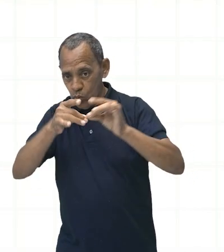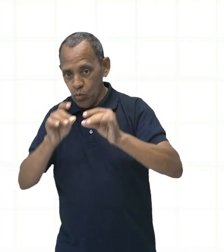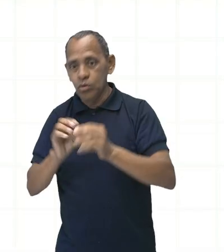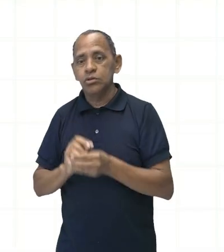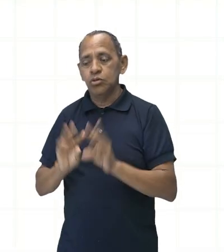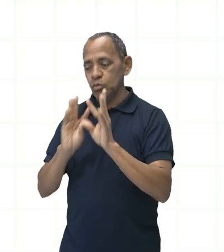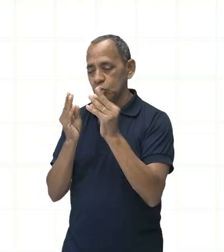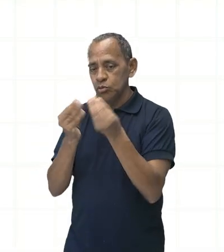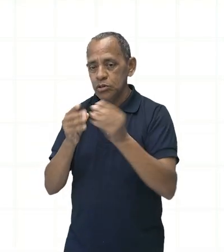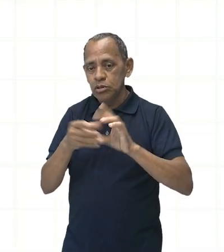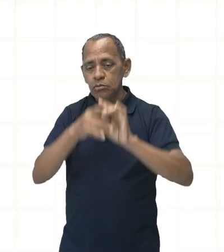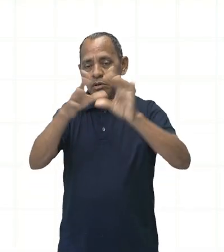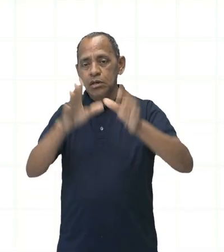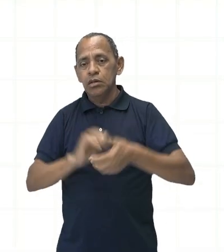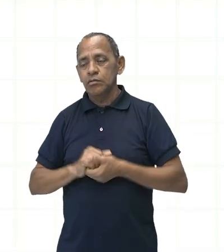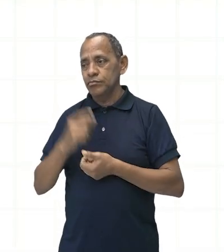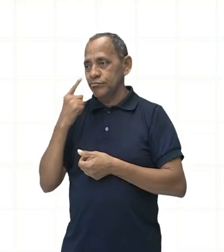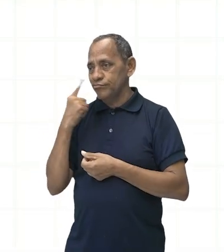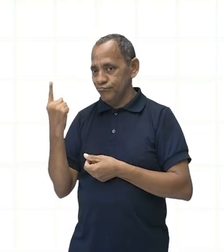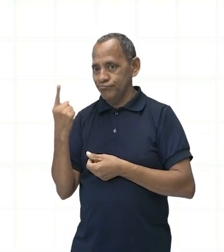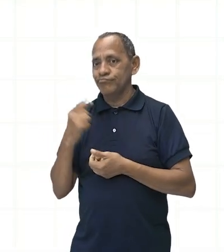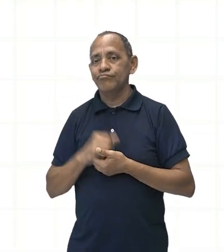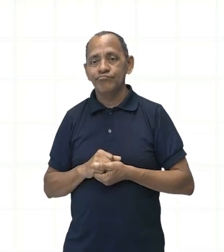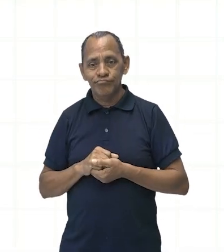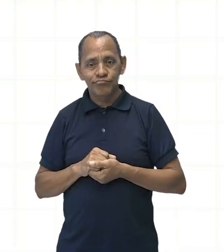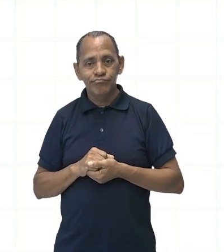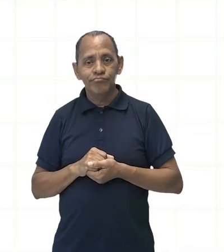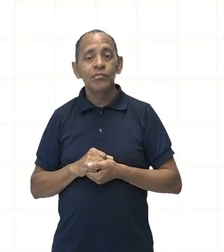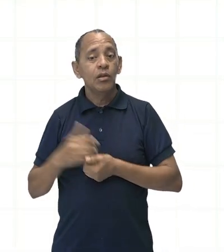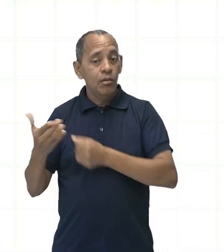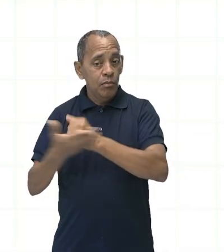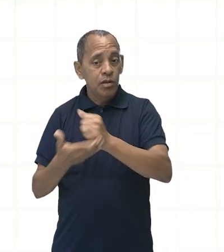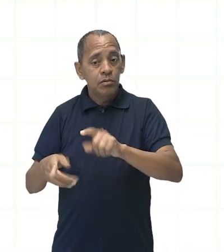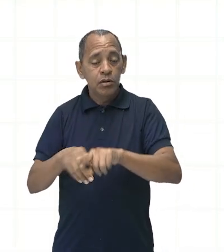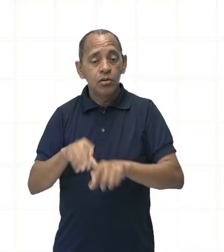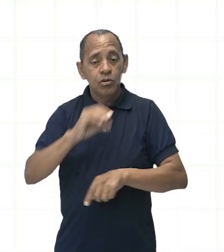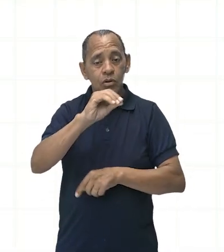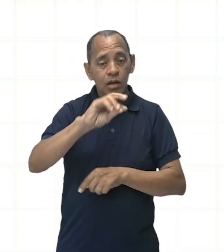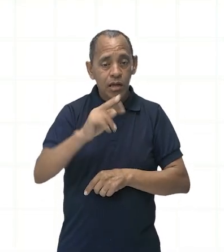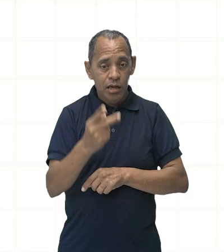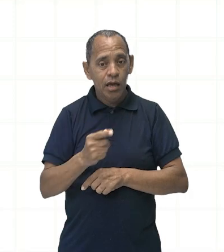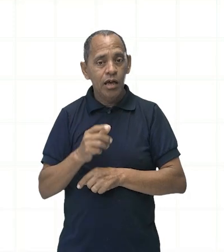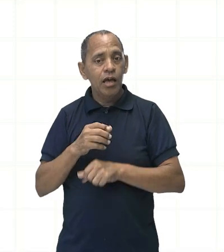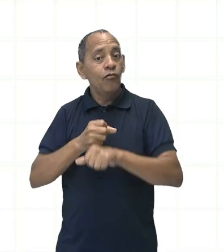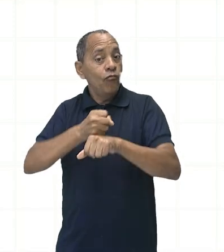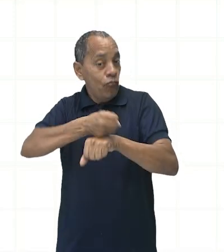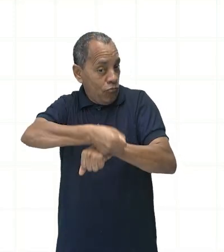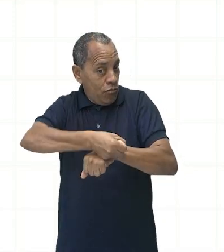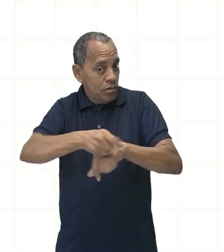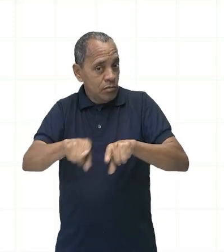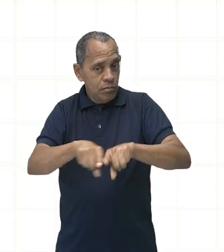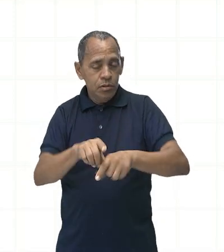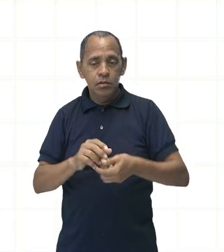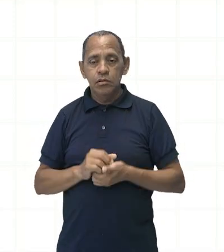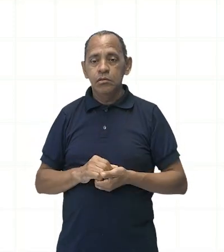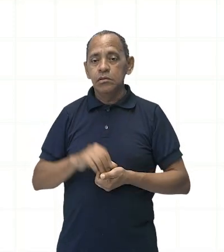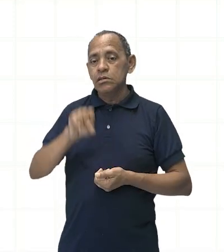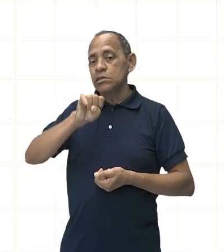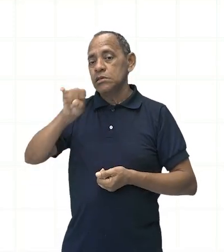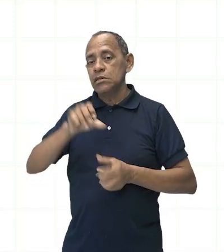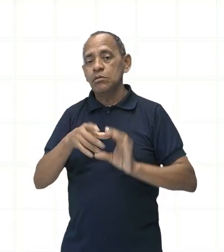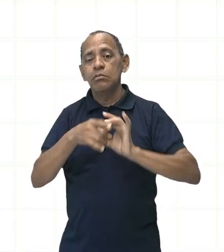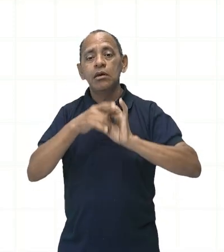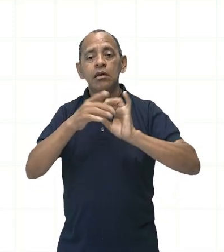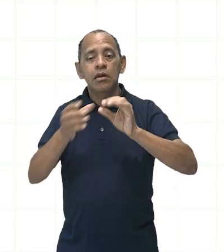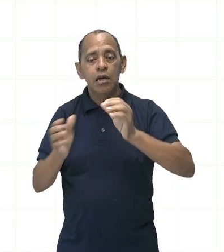íons OH, se trata então de uma base e no caso do NaOH é uma base forte. E quando ela é liberada, ela